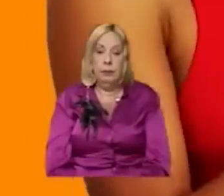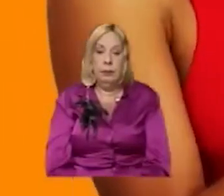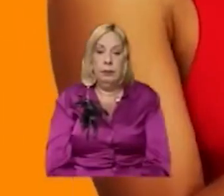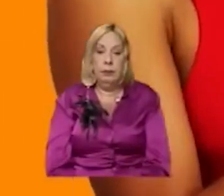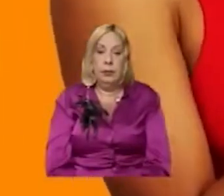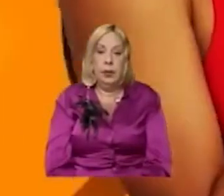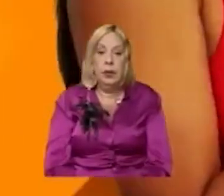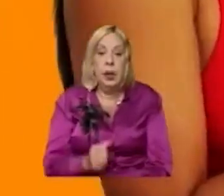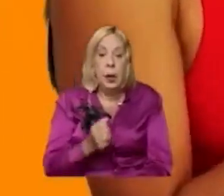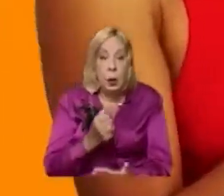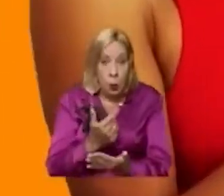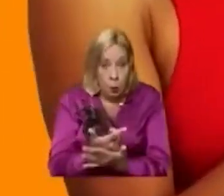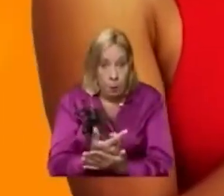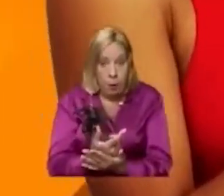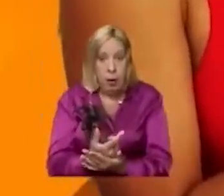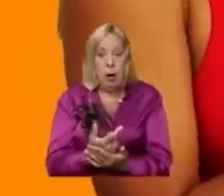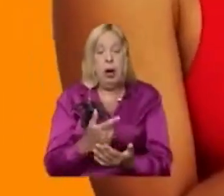comprar.